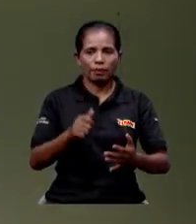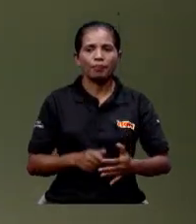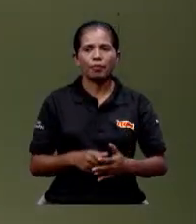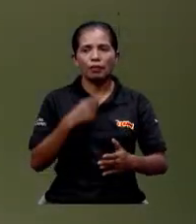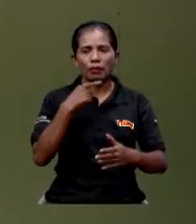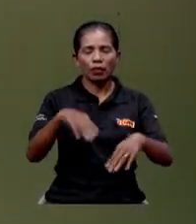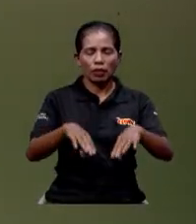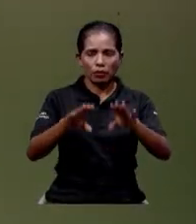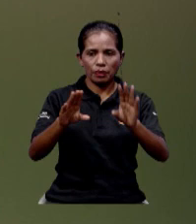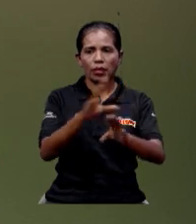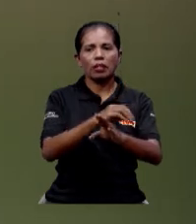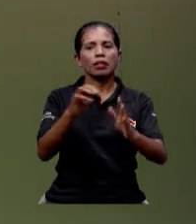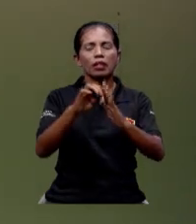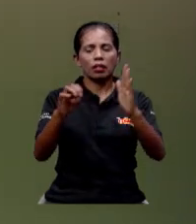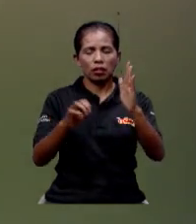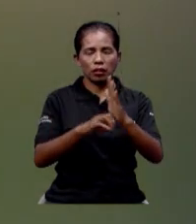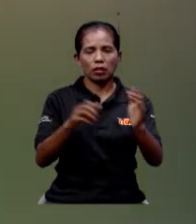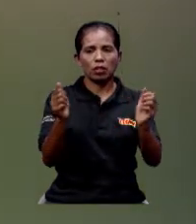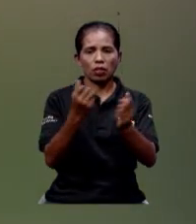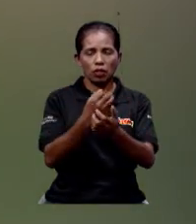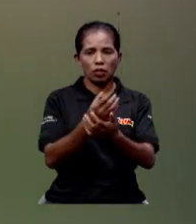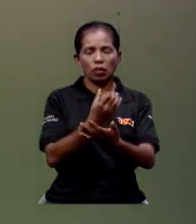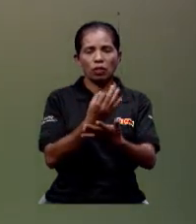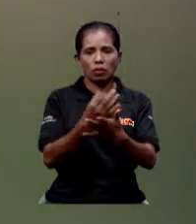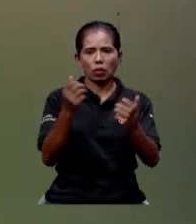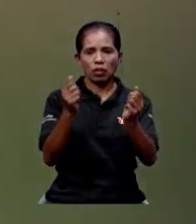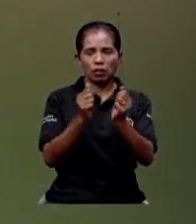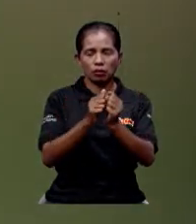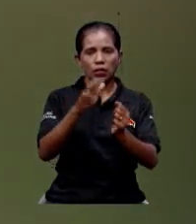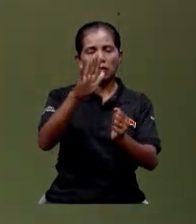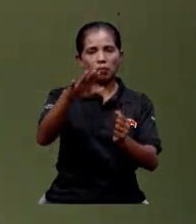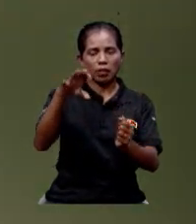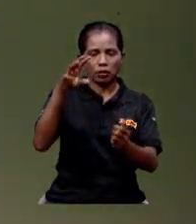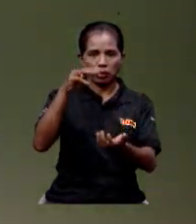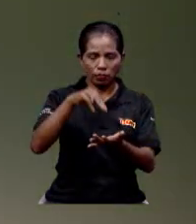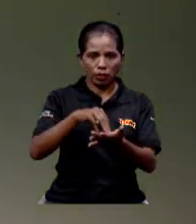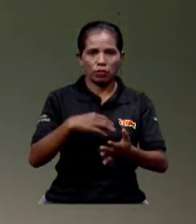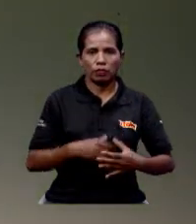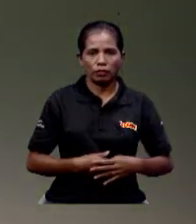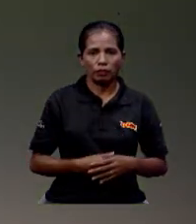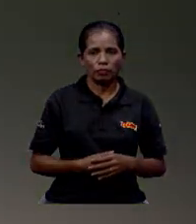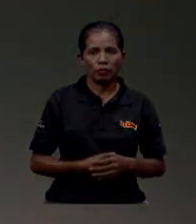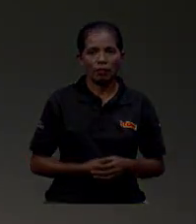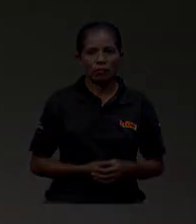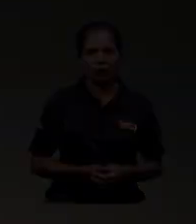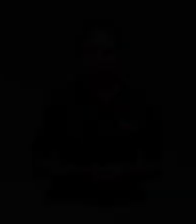faz uma residência estado no Rai Romantante Osangrihun Atuslima Resin. Marito da Costa, Emerenciana Martins, Diamen.